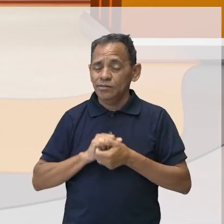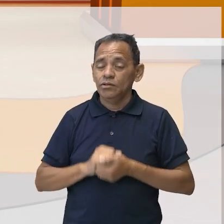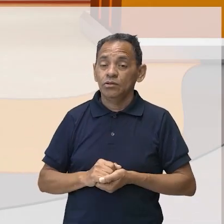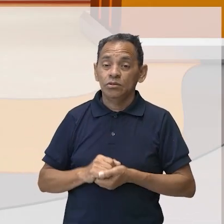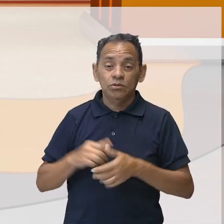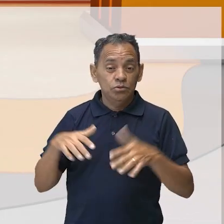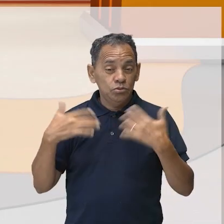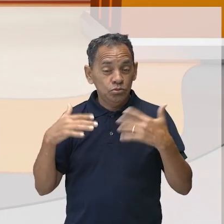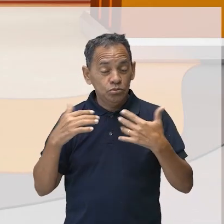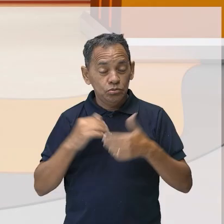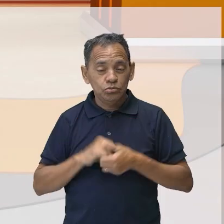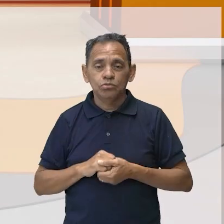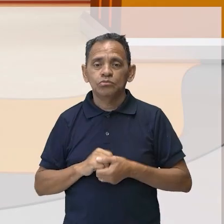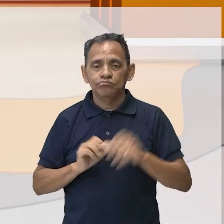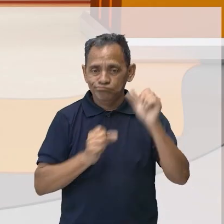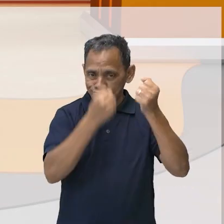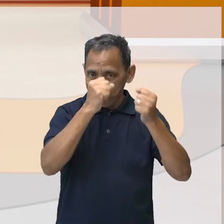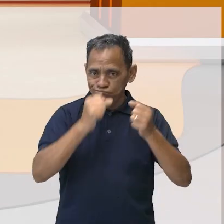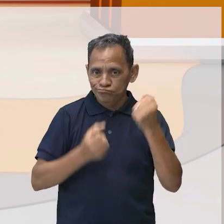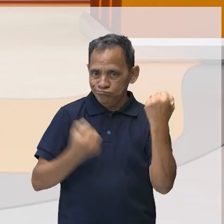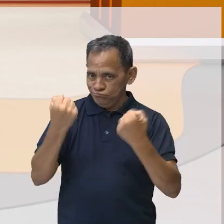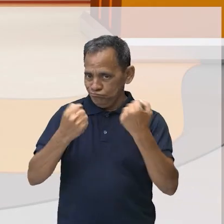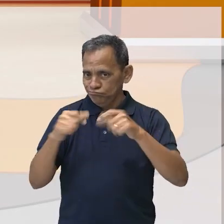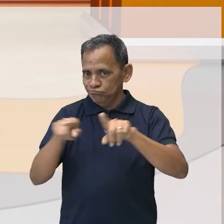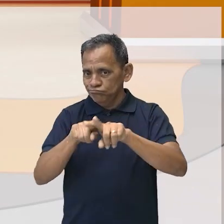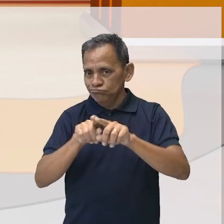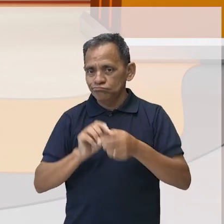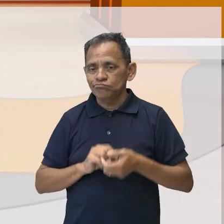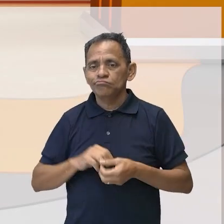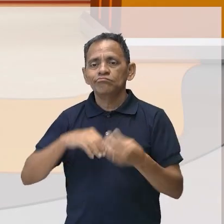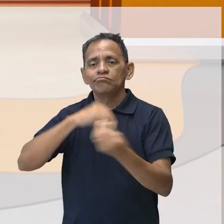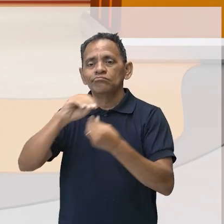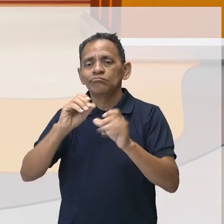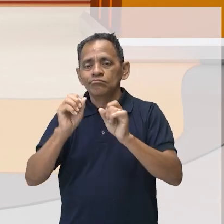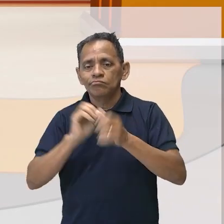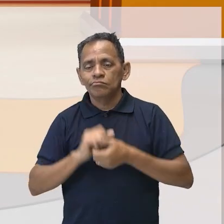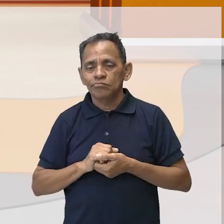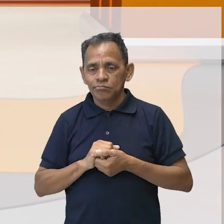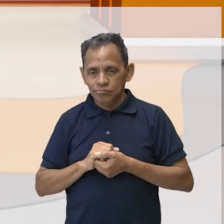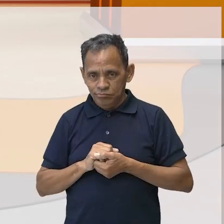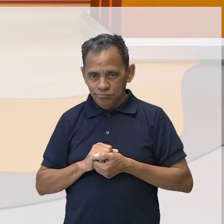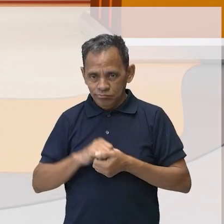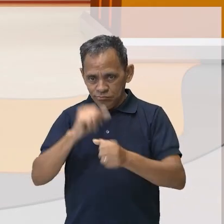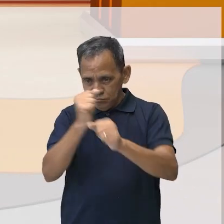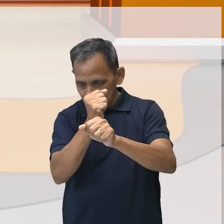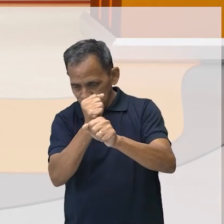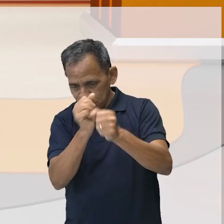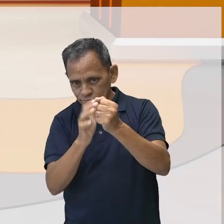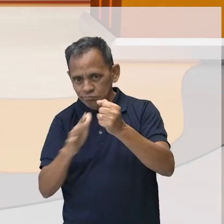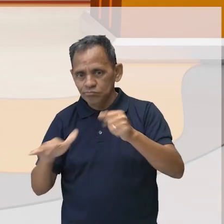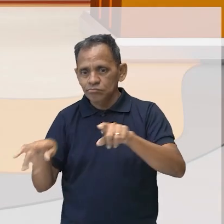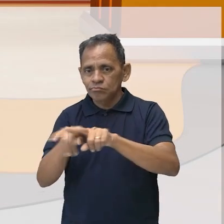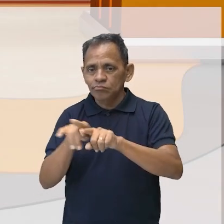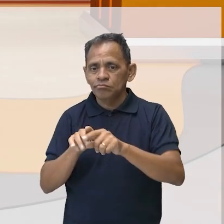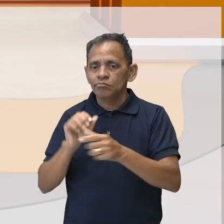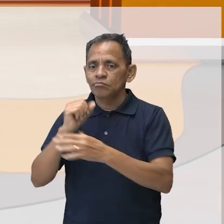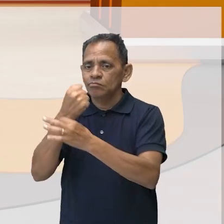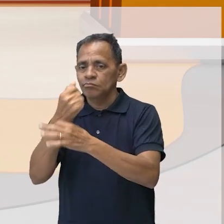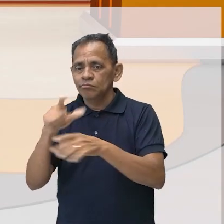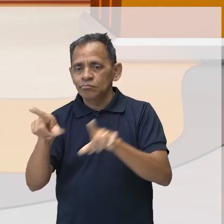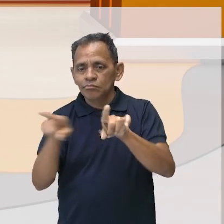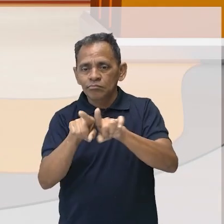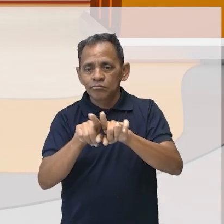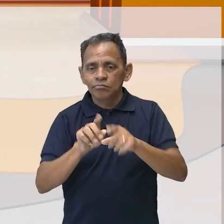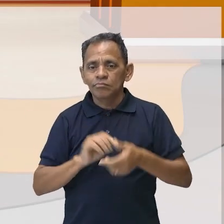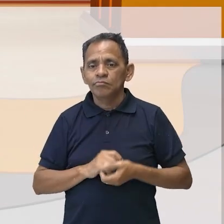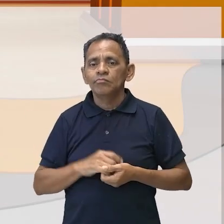fábricas, dos automóveis, e os problemas sociais, que envolvem a falta de saneamento básico, segurança, dentre outros, certo? Eu